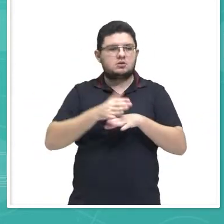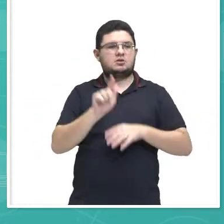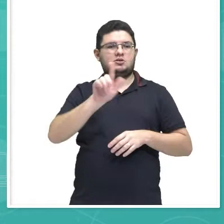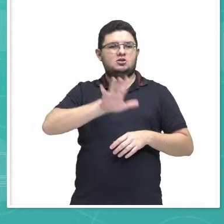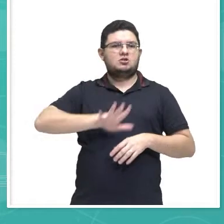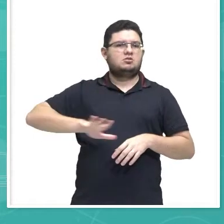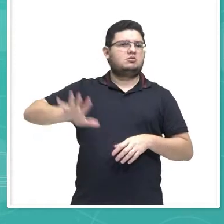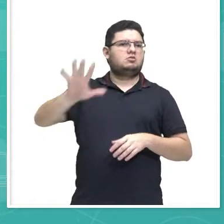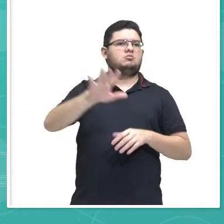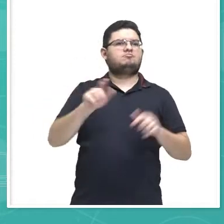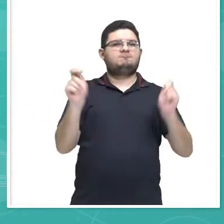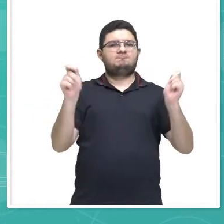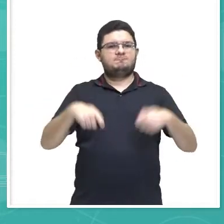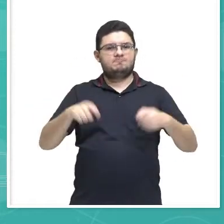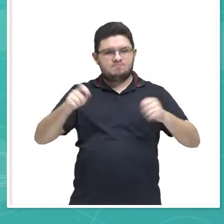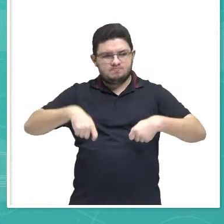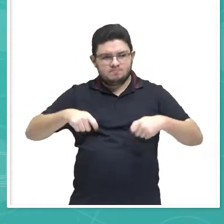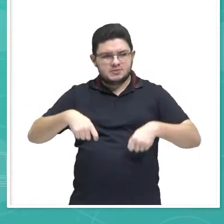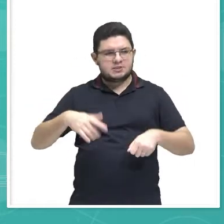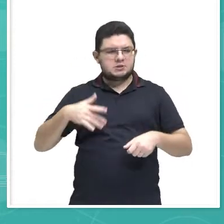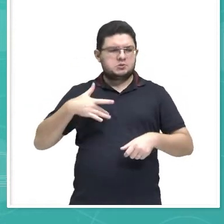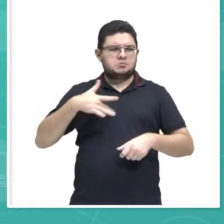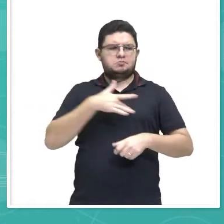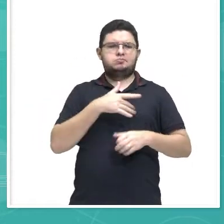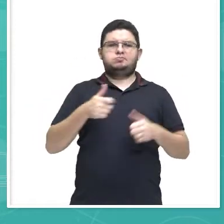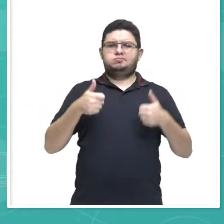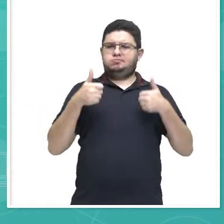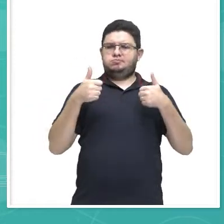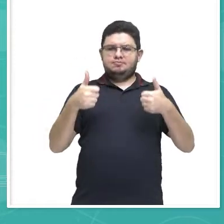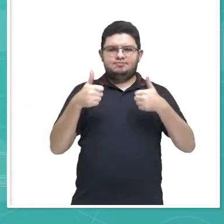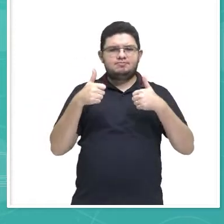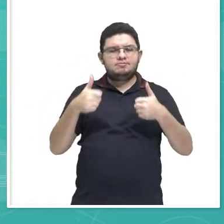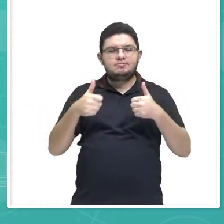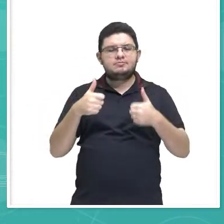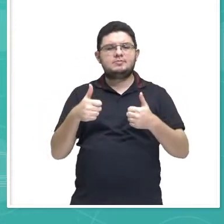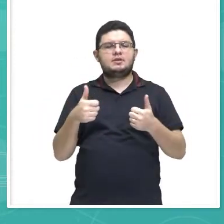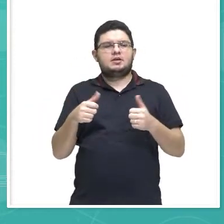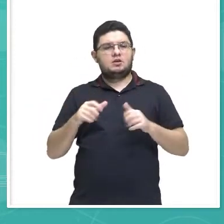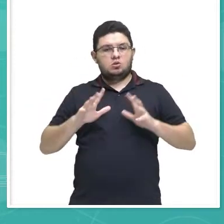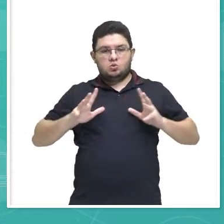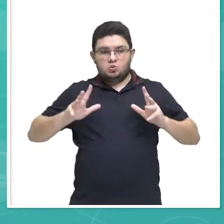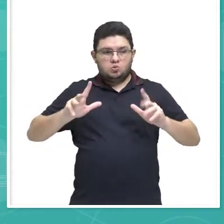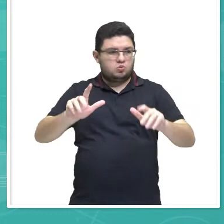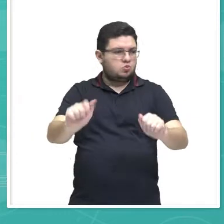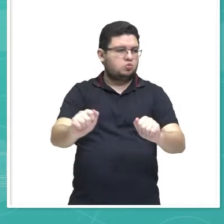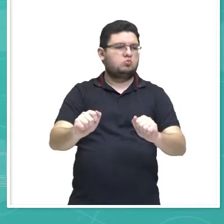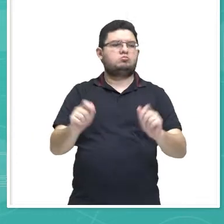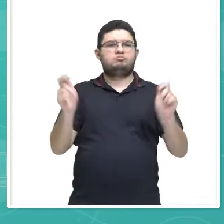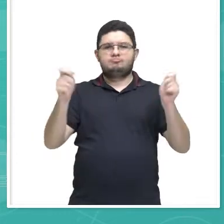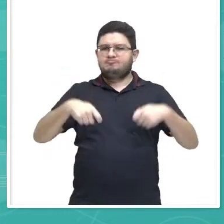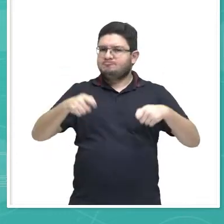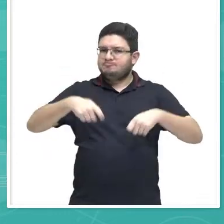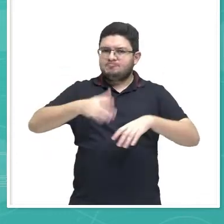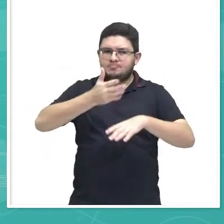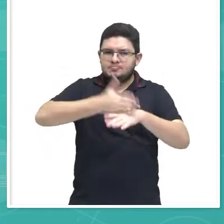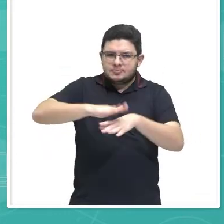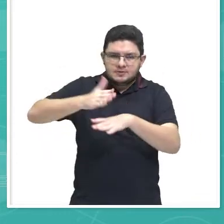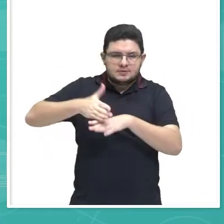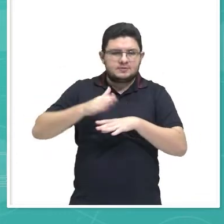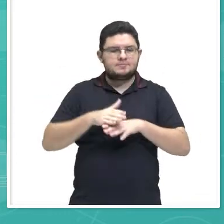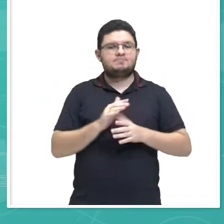forma saudável, que todos ali pudessem aproveitar bem. Foi aí então que nasceu o